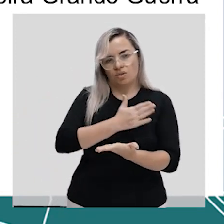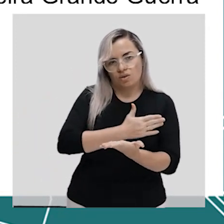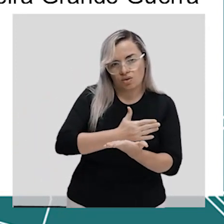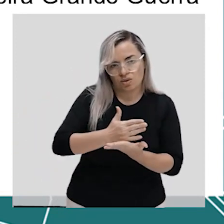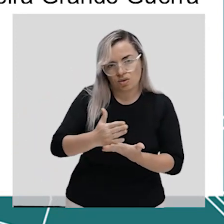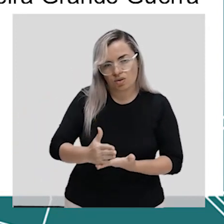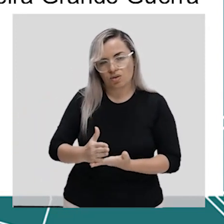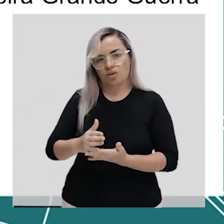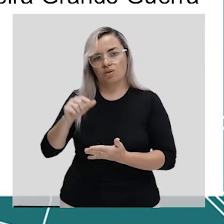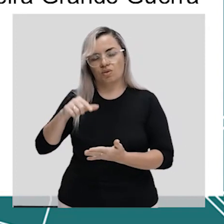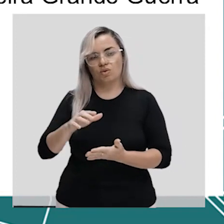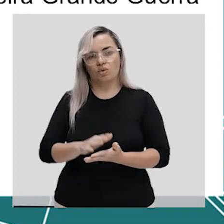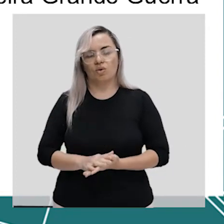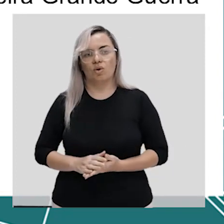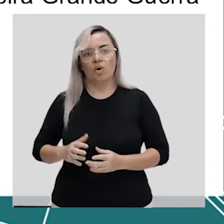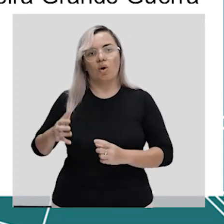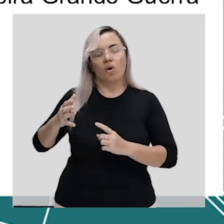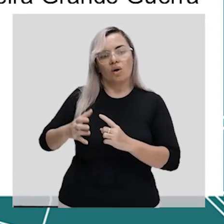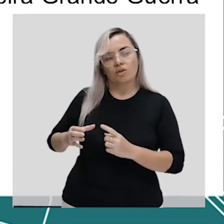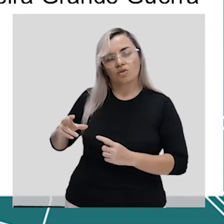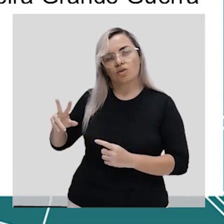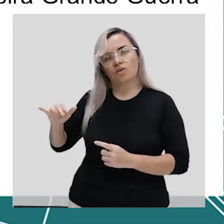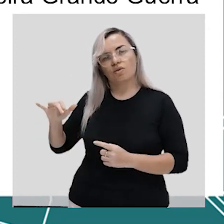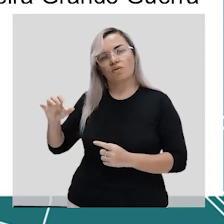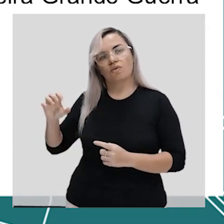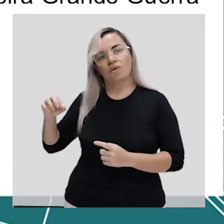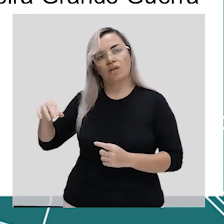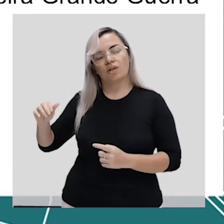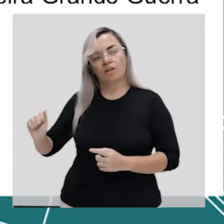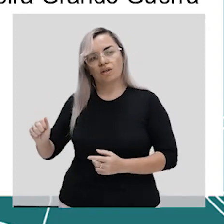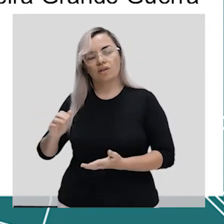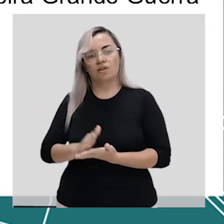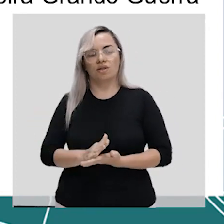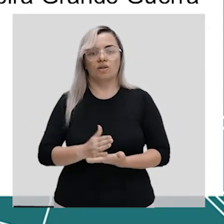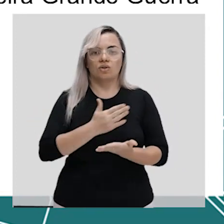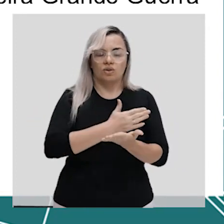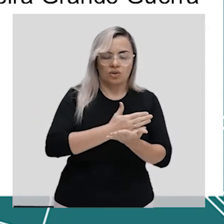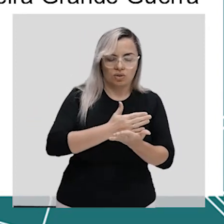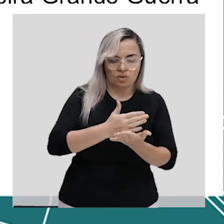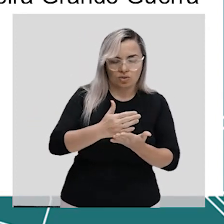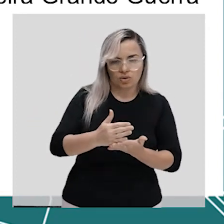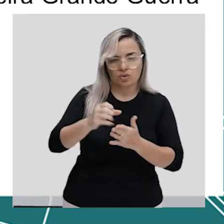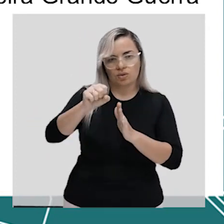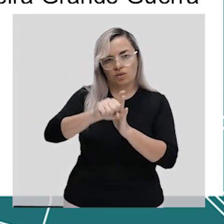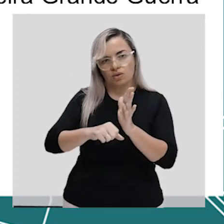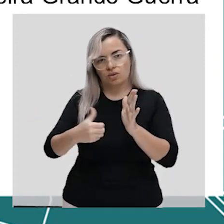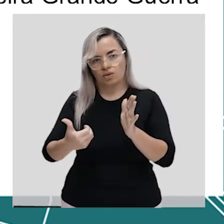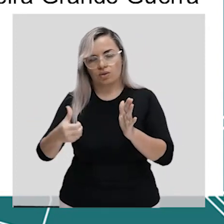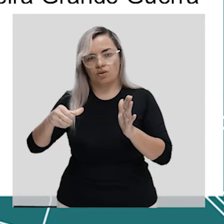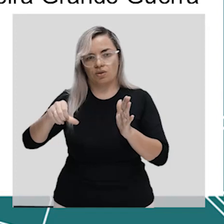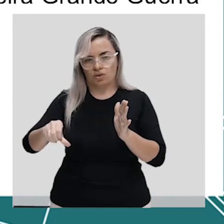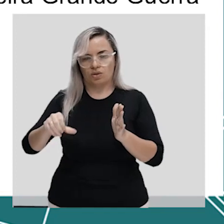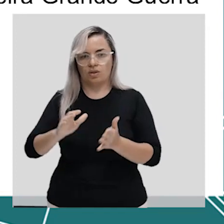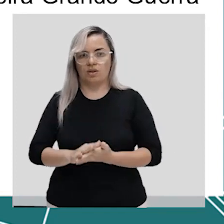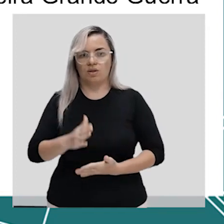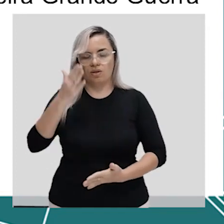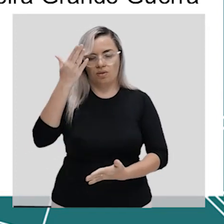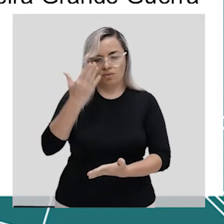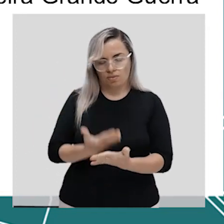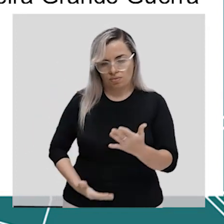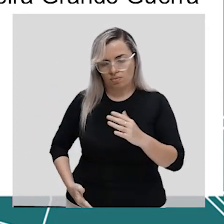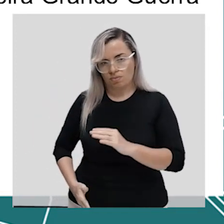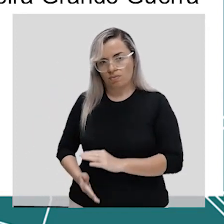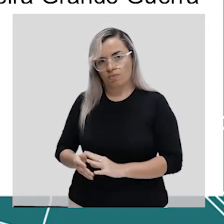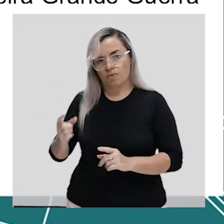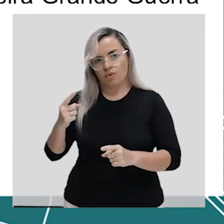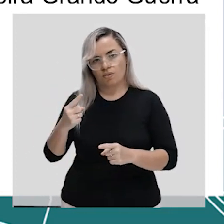Viena, no início do século XIX, esse equilíbrio ele acaba sendo deposto pela Primeira